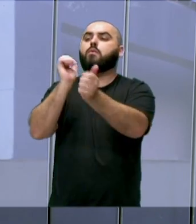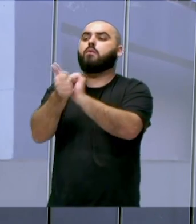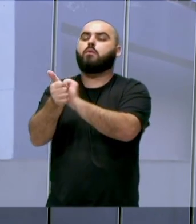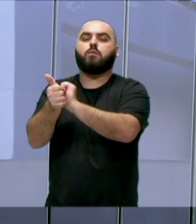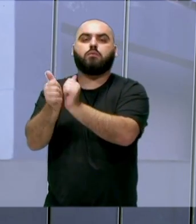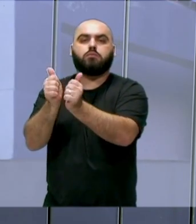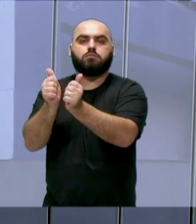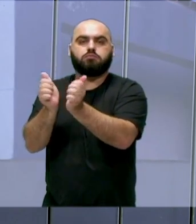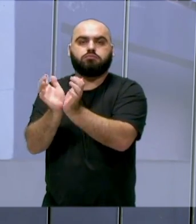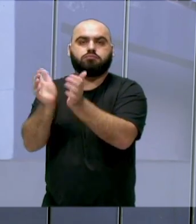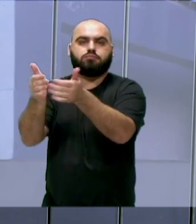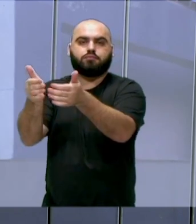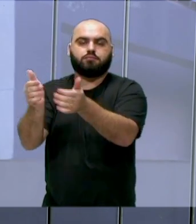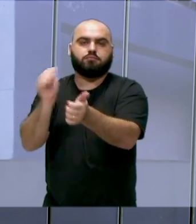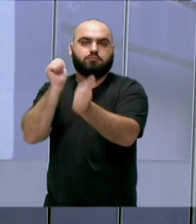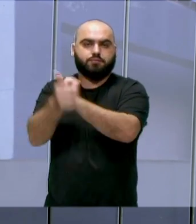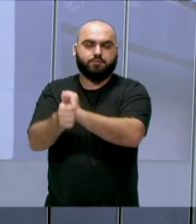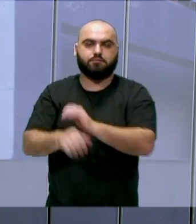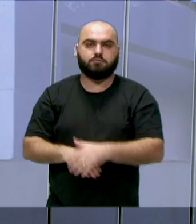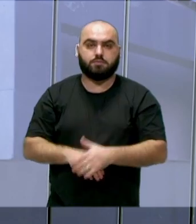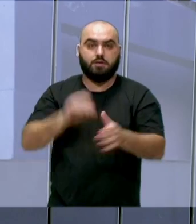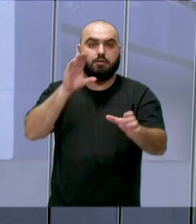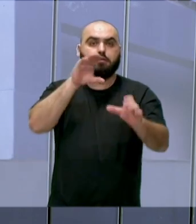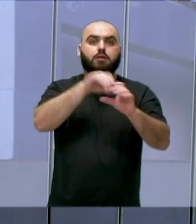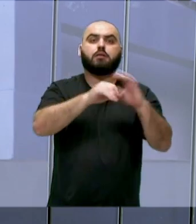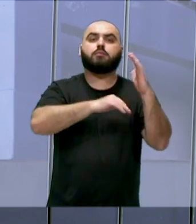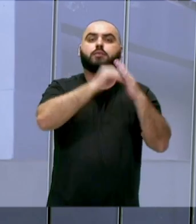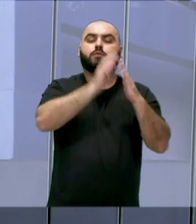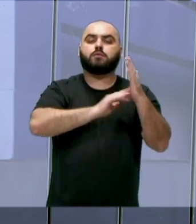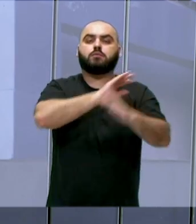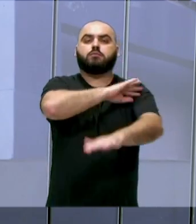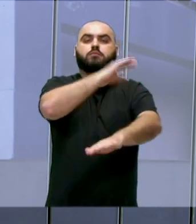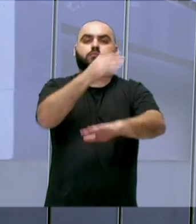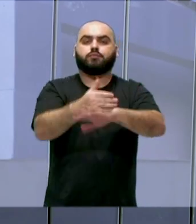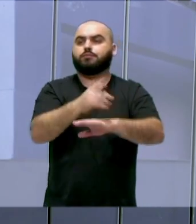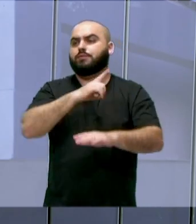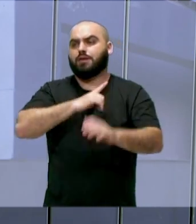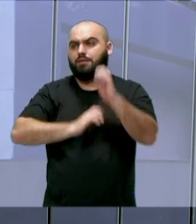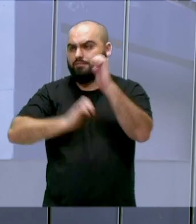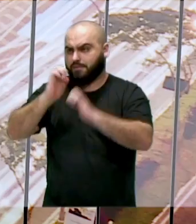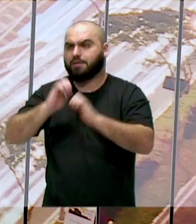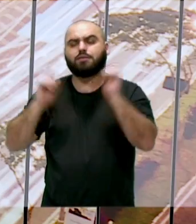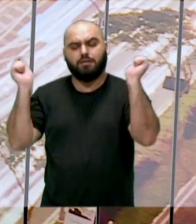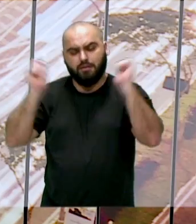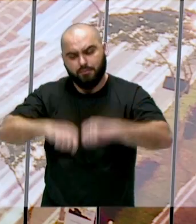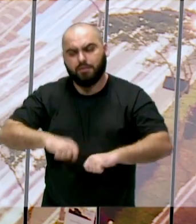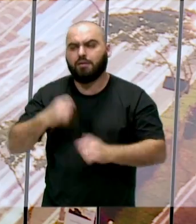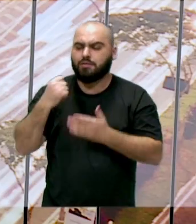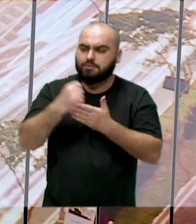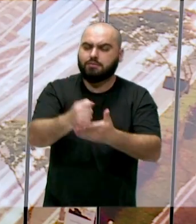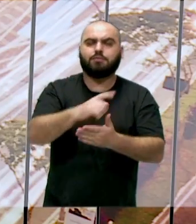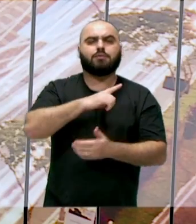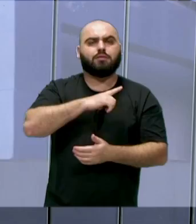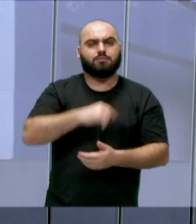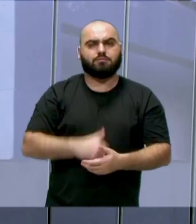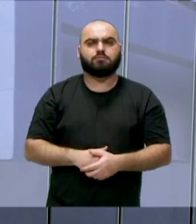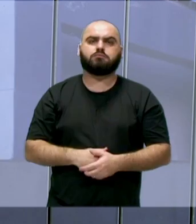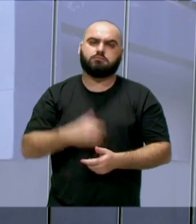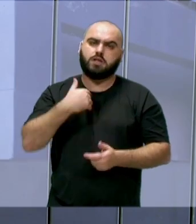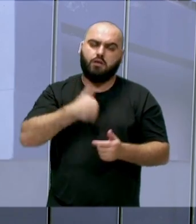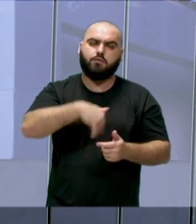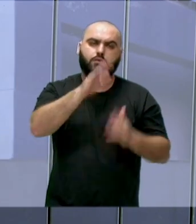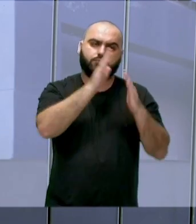né? A pintura de um ginásio interno. Tem situações que nós temos construtoras que têm capacidade de ajudar. Ah, eu faço a reforma